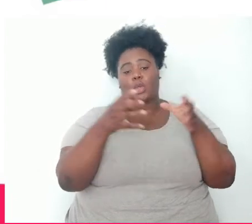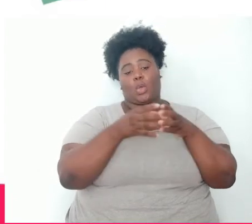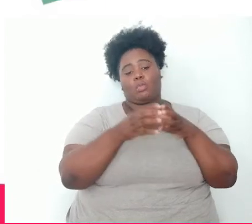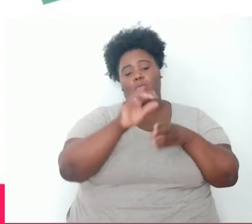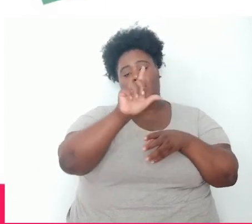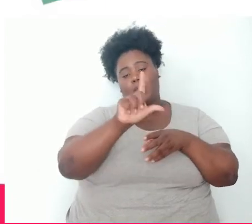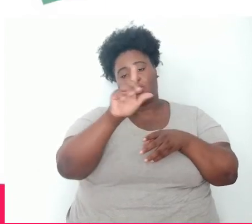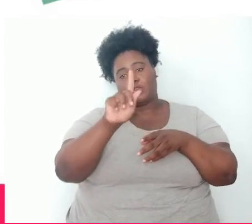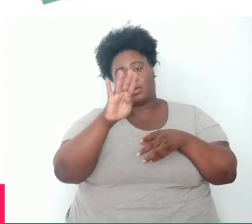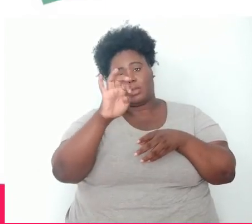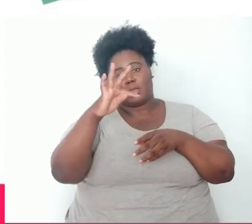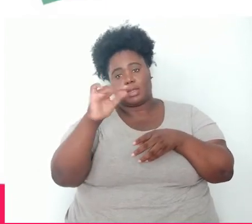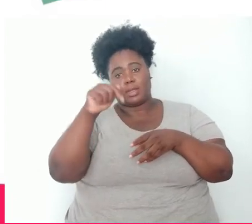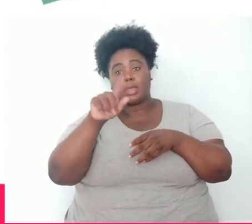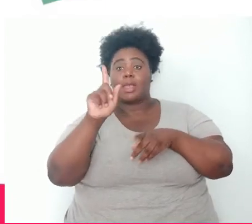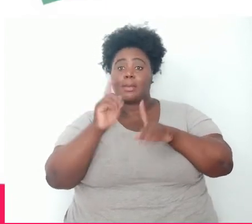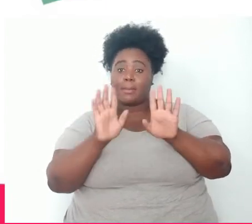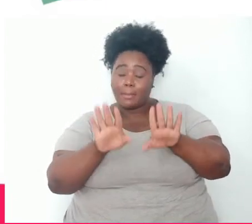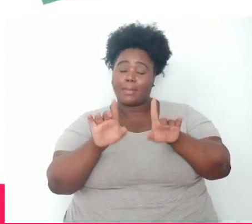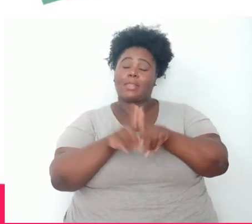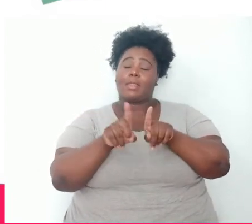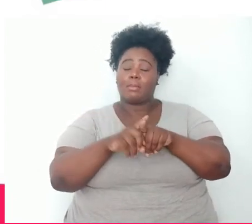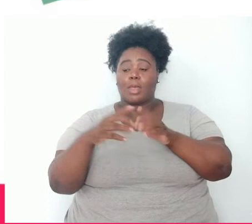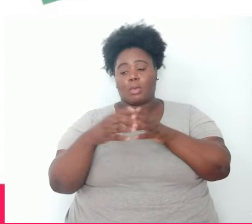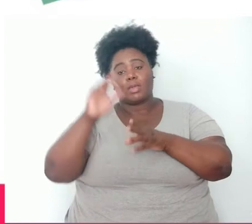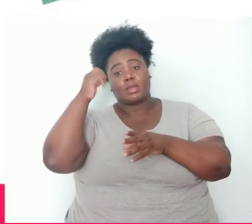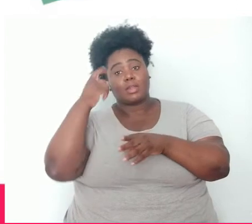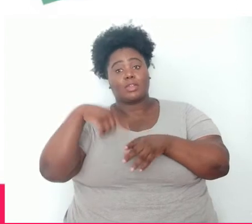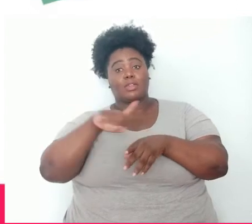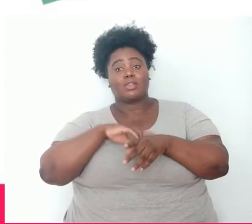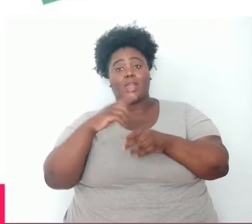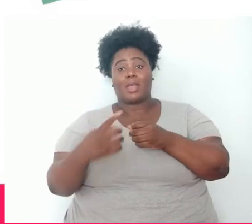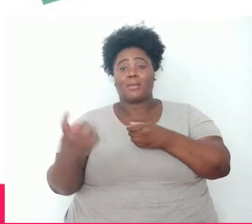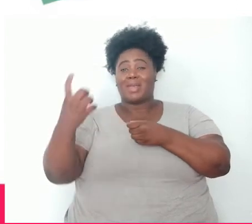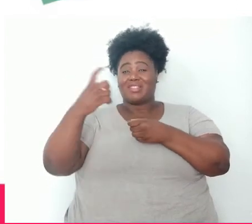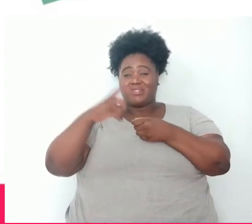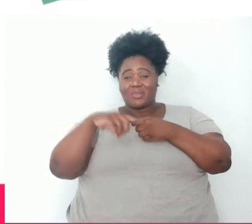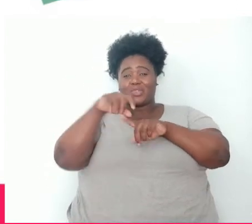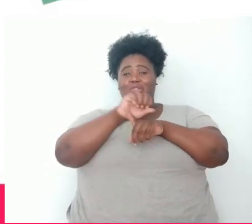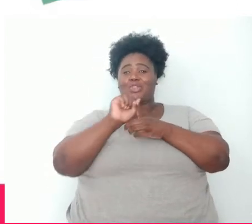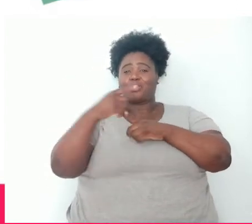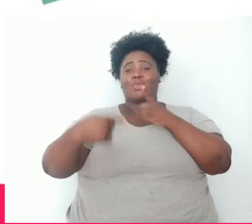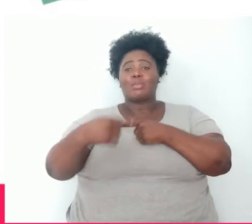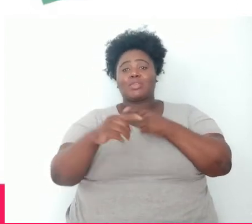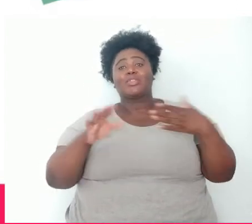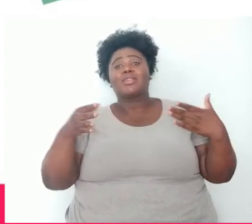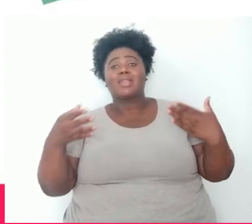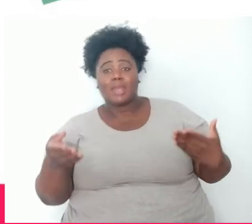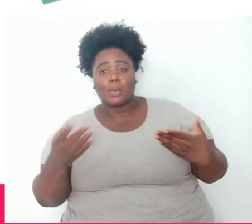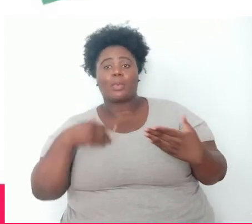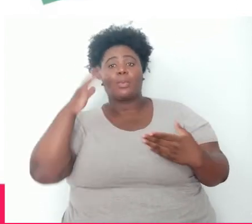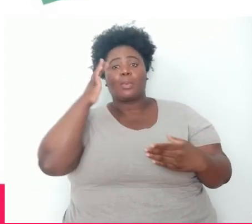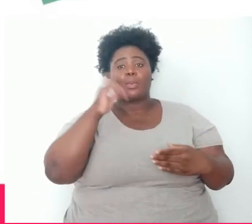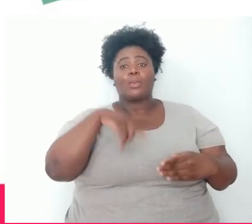e para a comunidade negra, a gente também está passando por todo um retrocesso sociopolítico. Então, eu acho que a gente